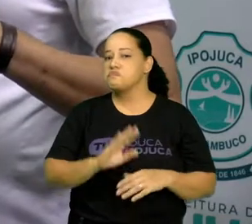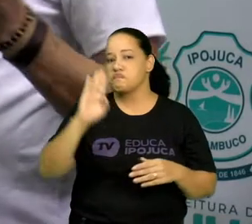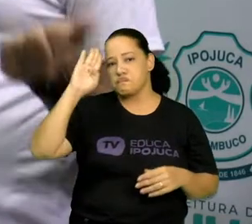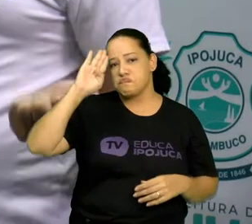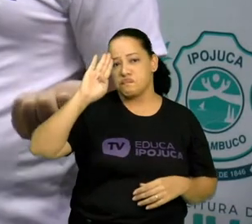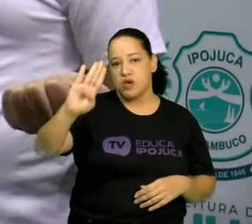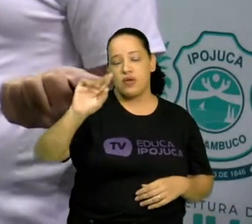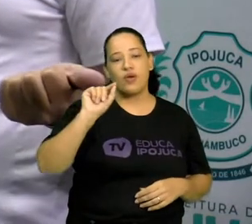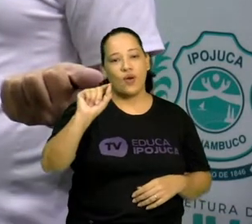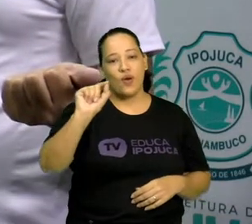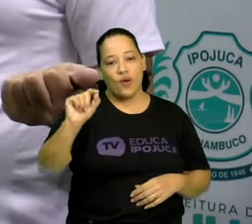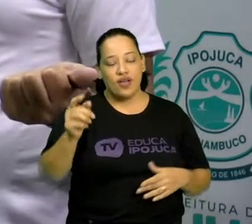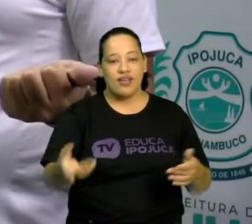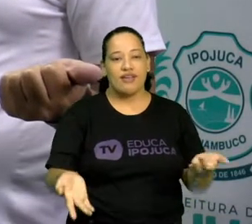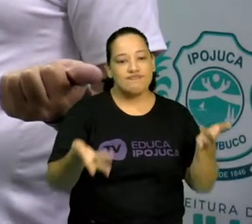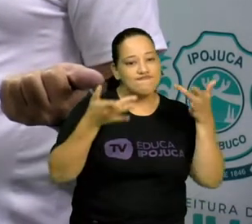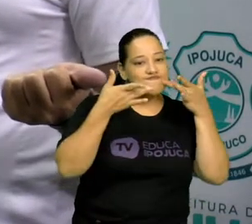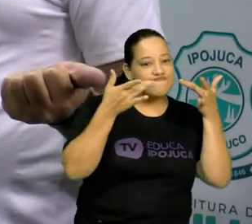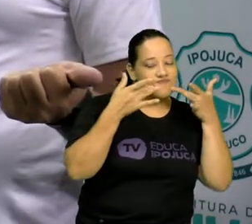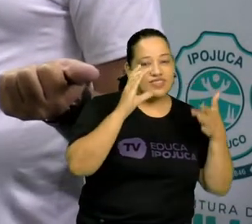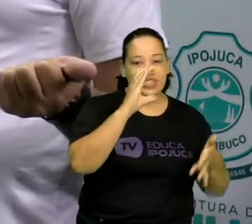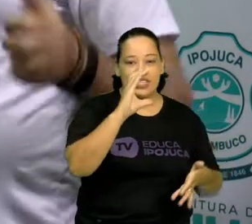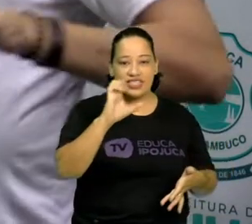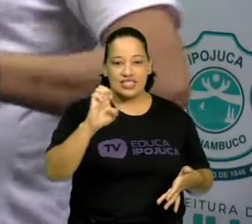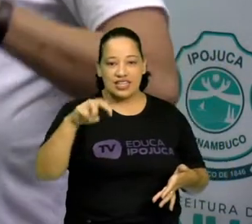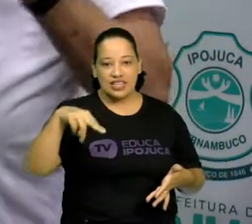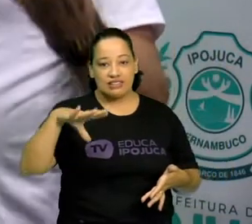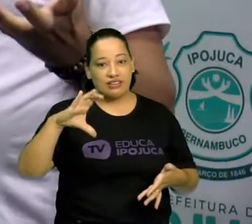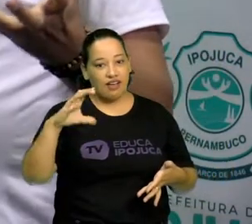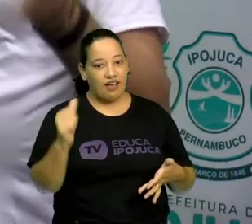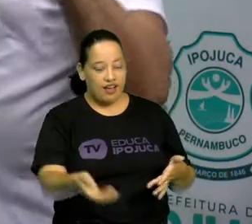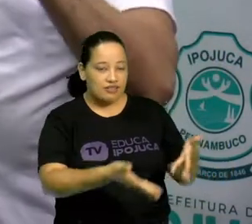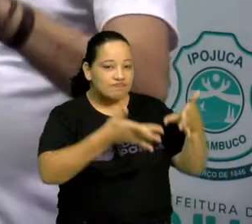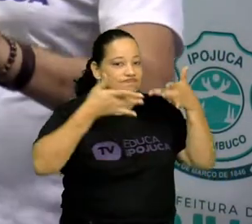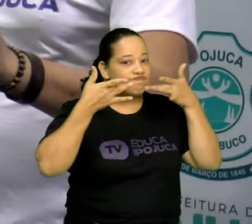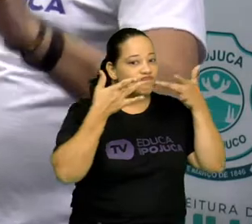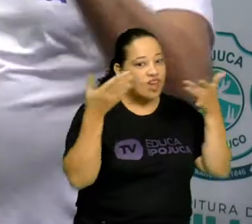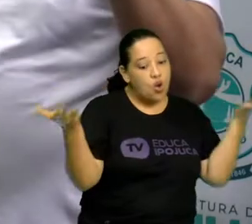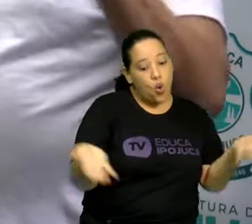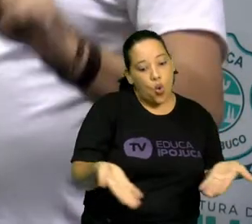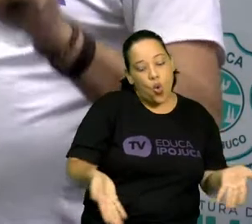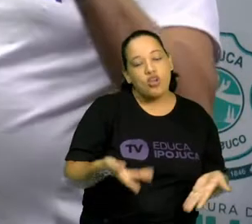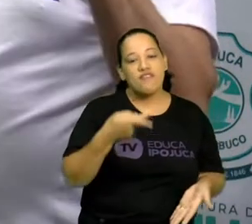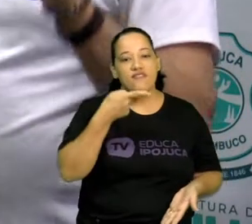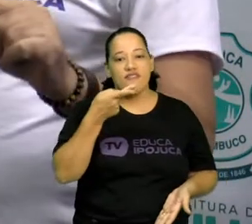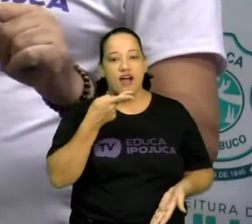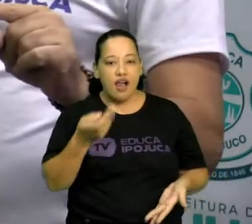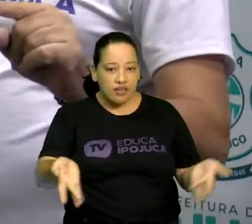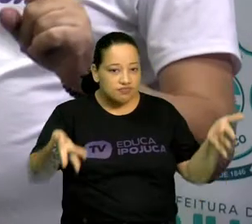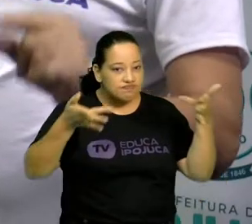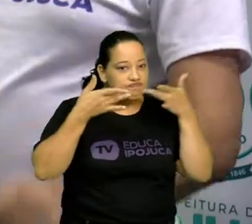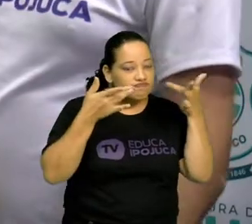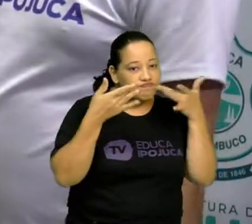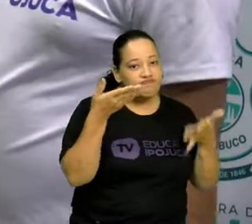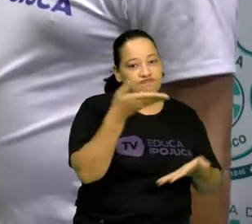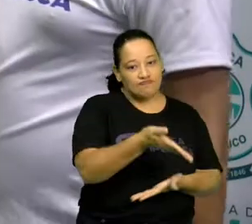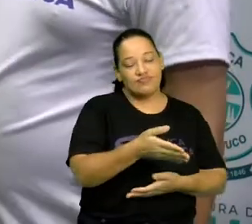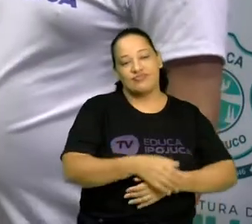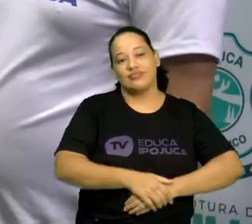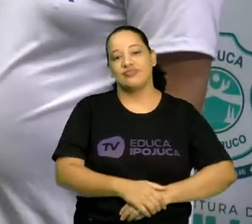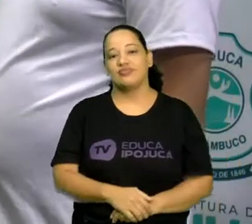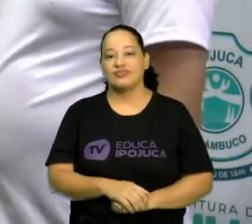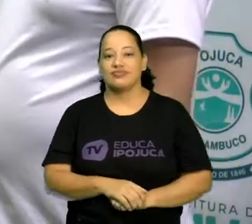especificamente as artes cênicas. Ok? Existem outras linguagens, hoje a gente vai falar das artes cênicas. Vamos